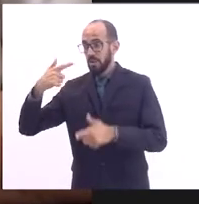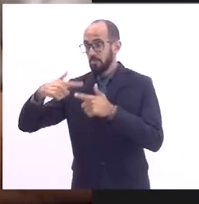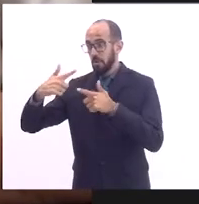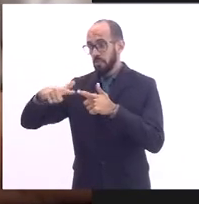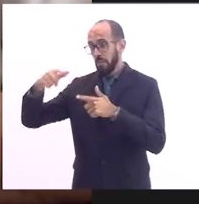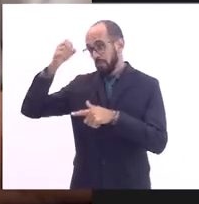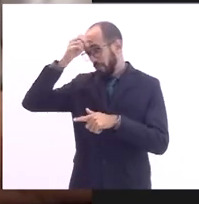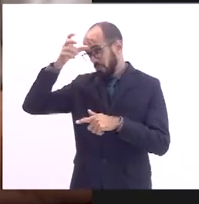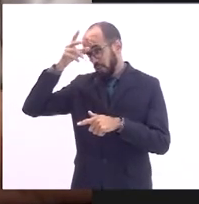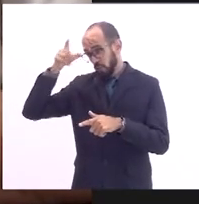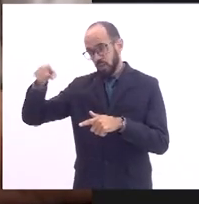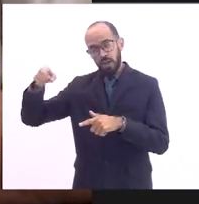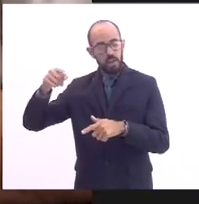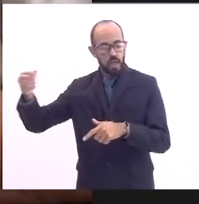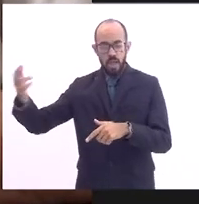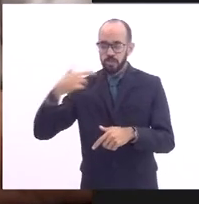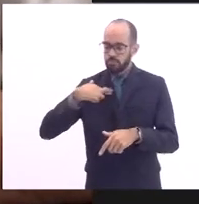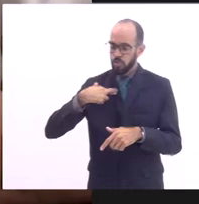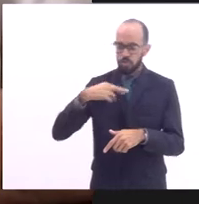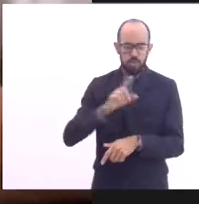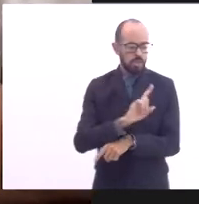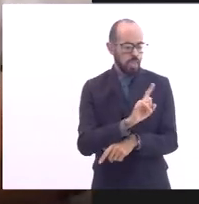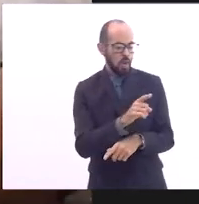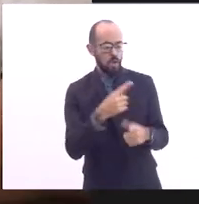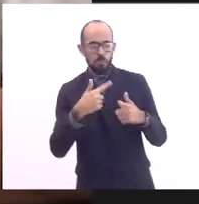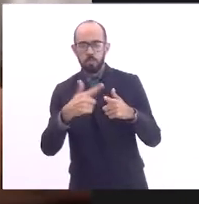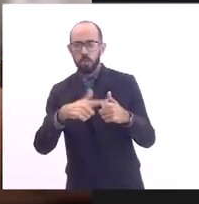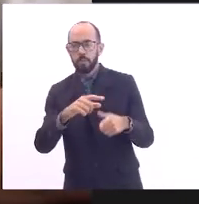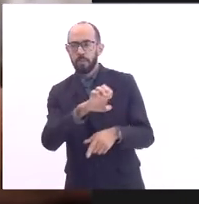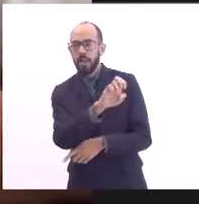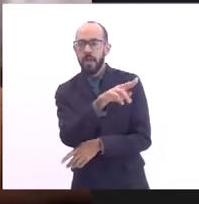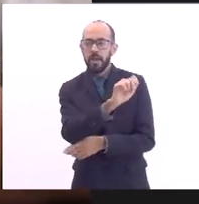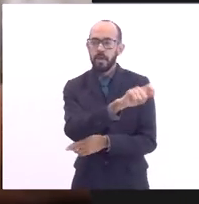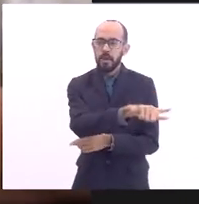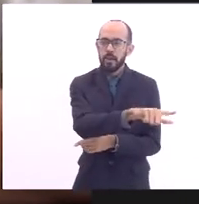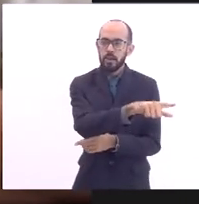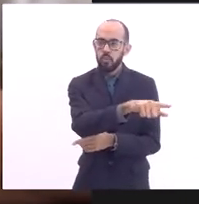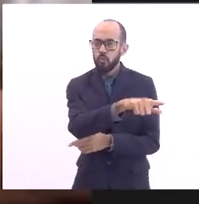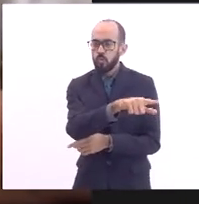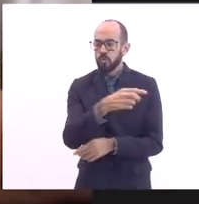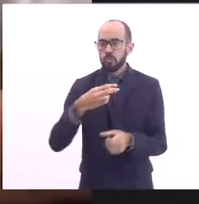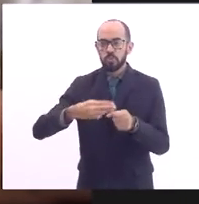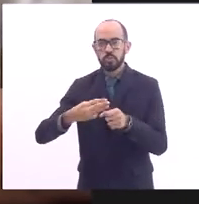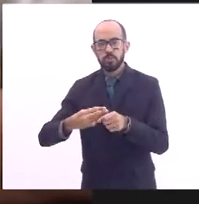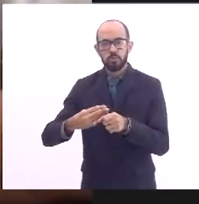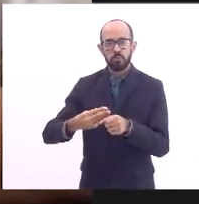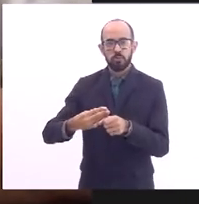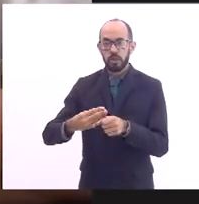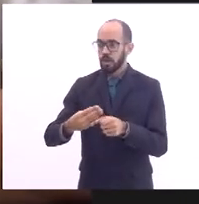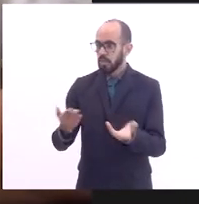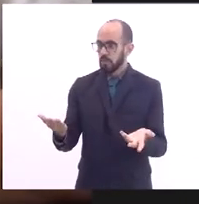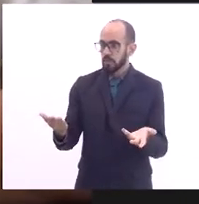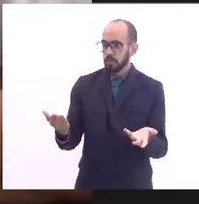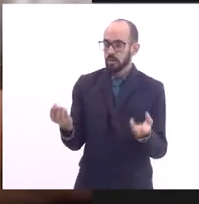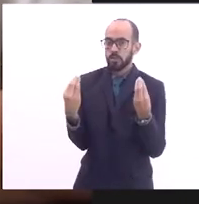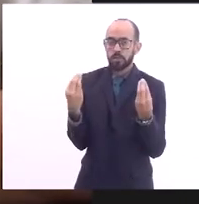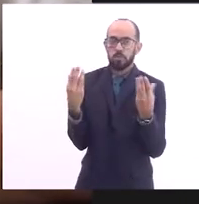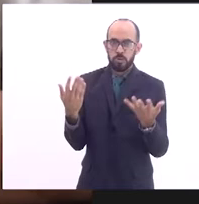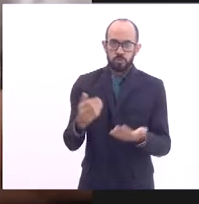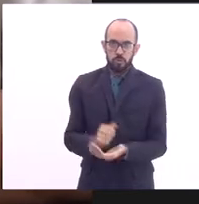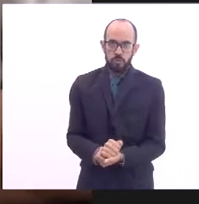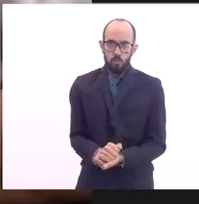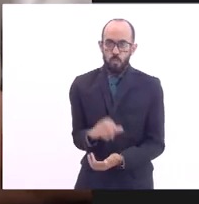a prefeitura fala, não, é um problema da Enel, e o município fica no jogo de empurra. Ninguém